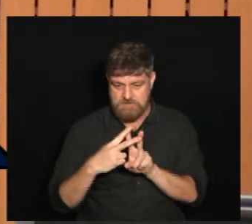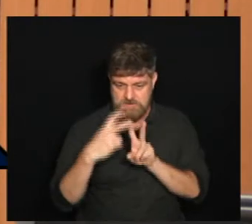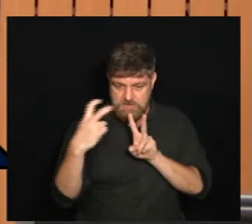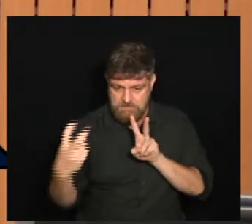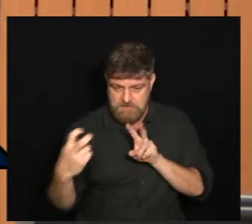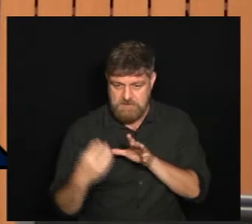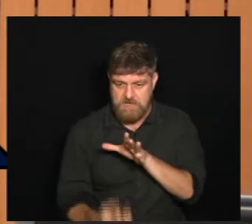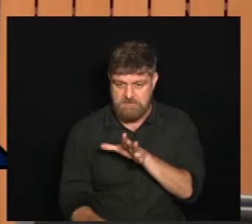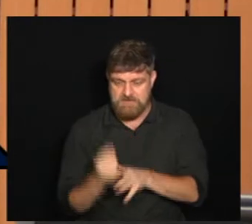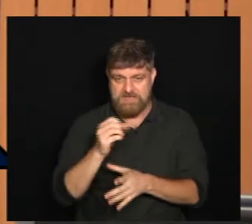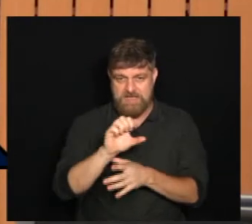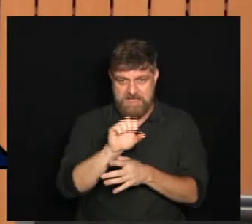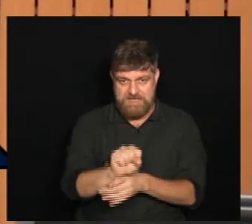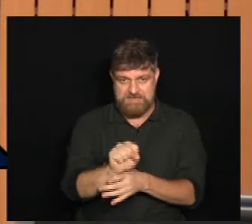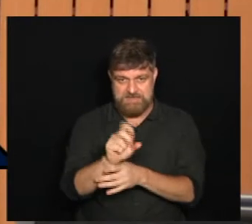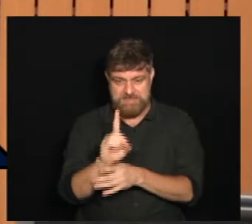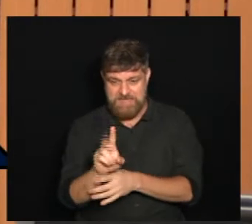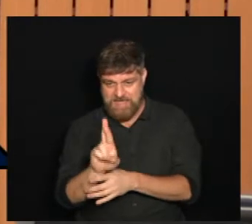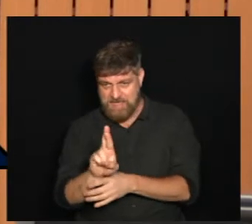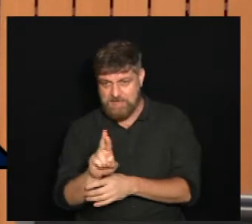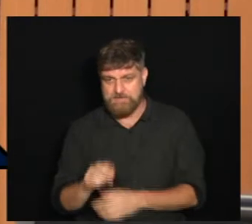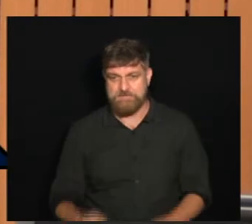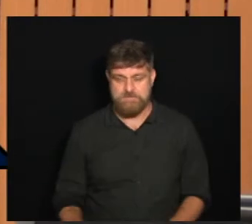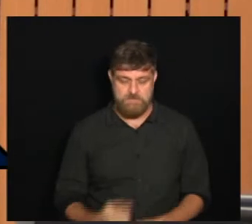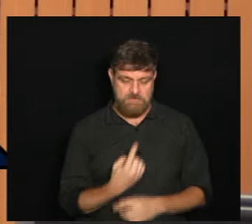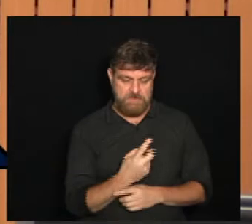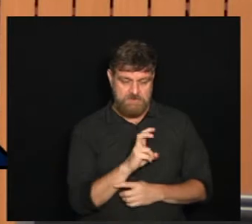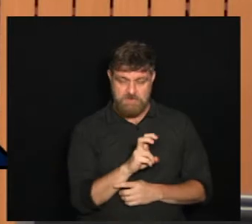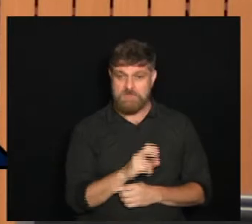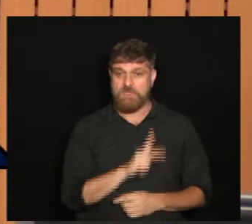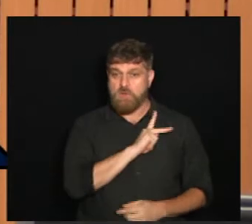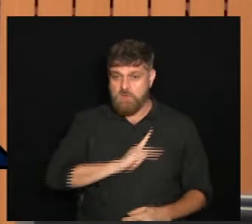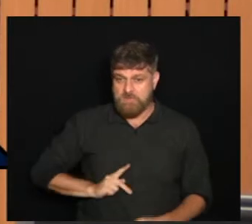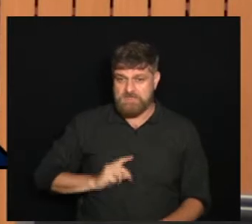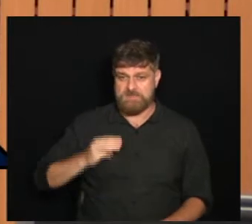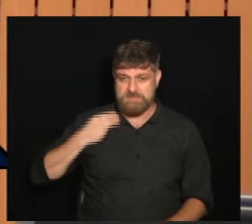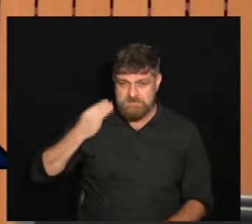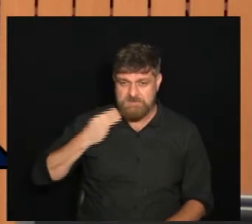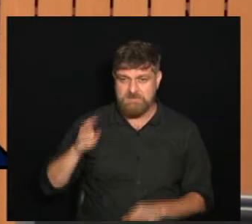pelo SDR. Artigo 15º. O presidente da Câmara